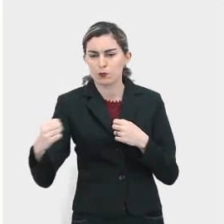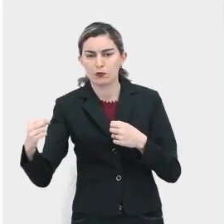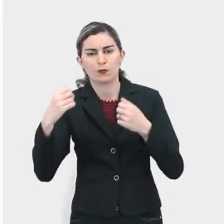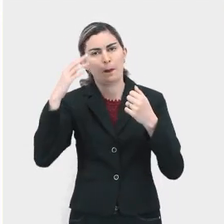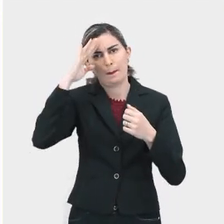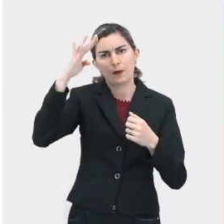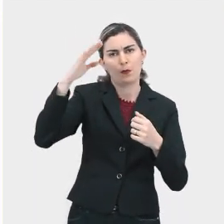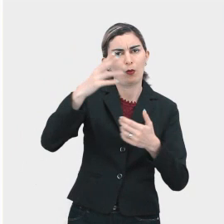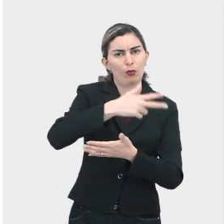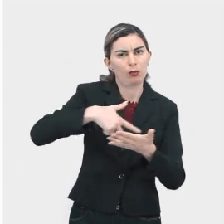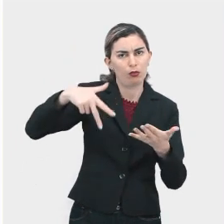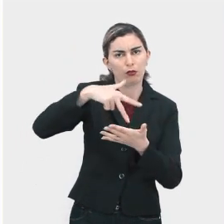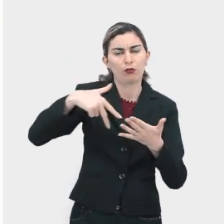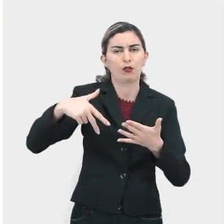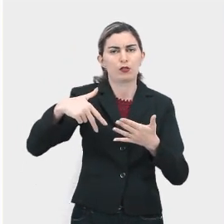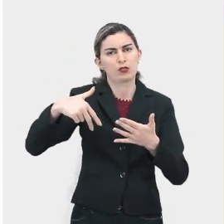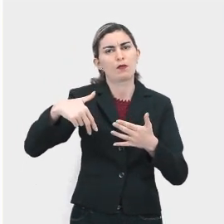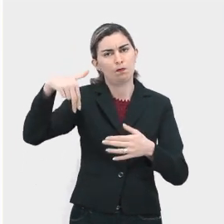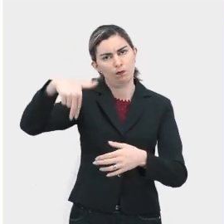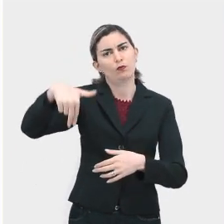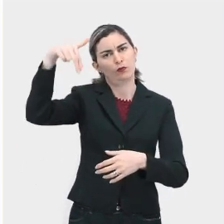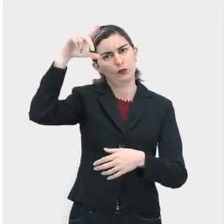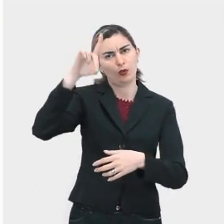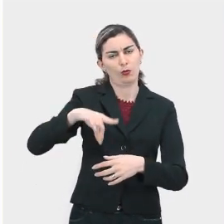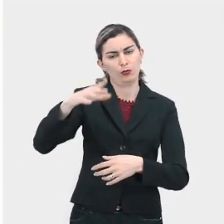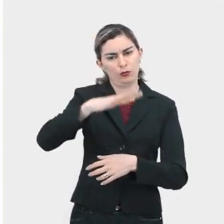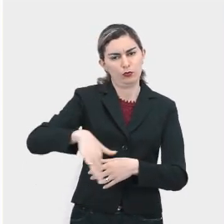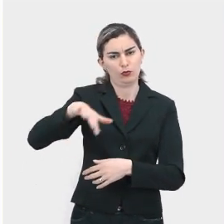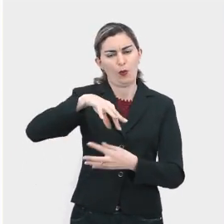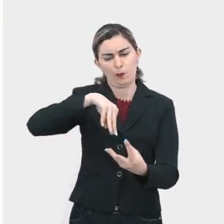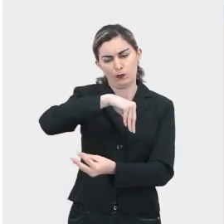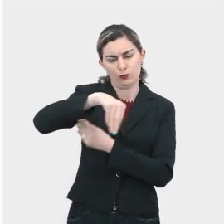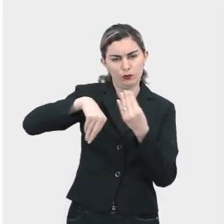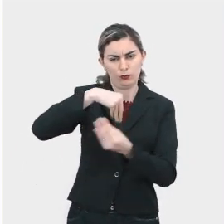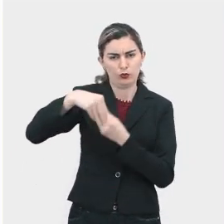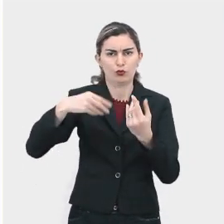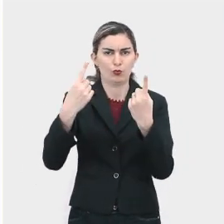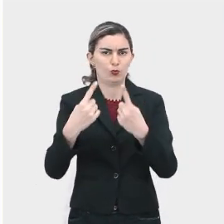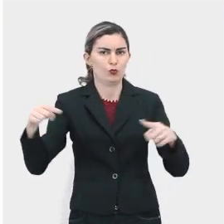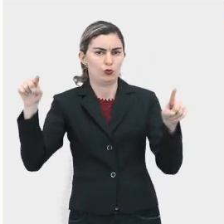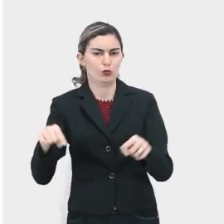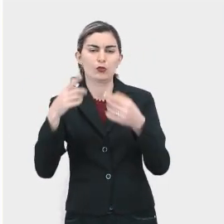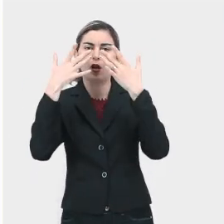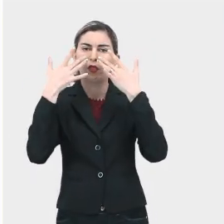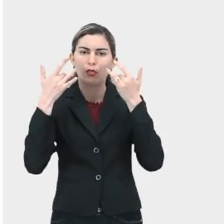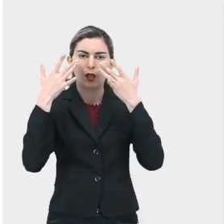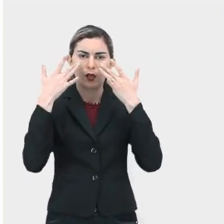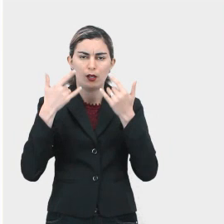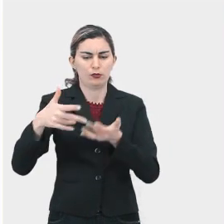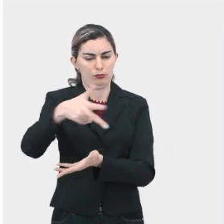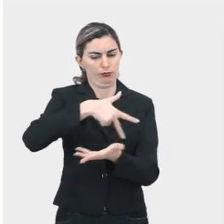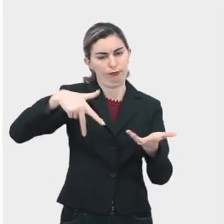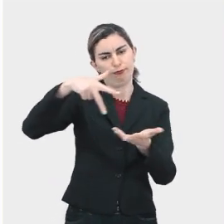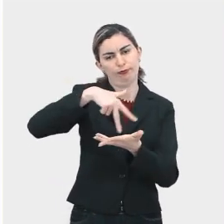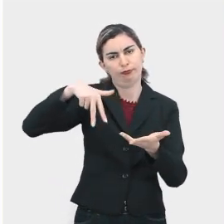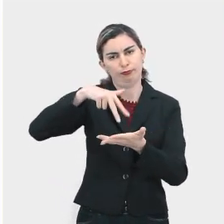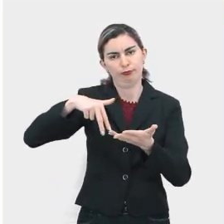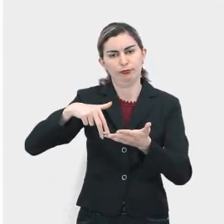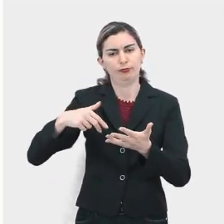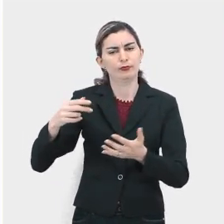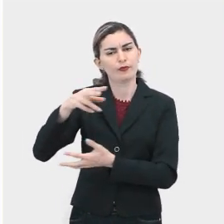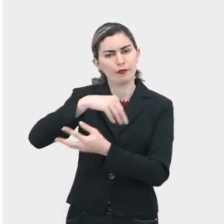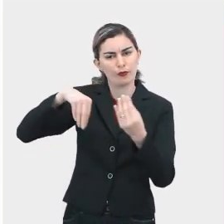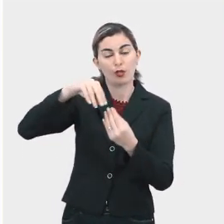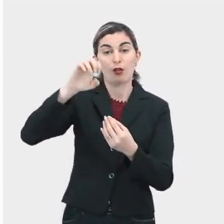Nordeste. O pastorio é uma mistura de música, teatro e dança. Nasceu na Europa e chegou aqui através